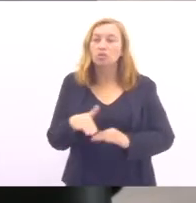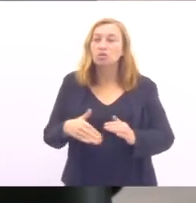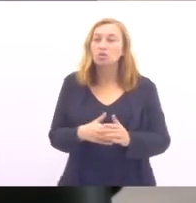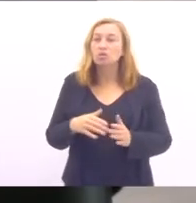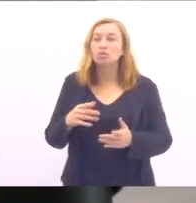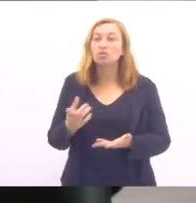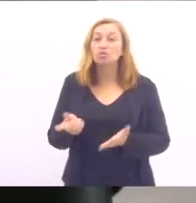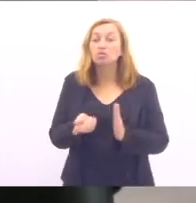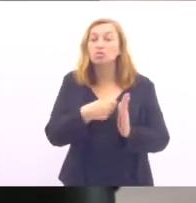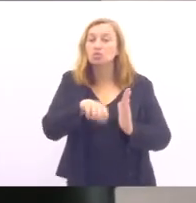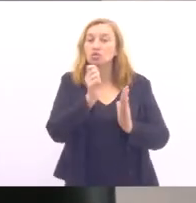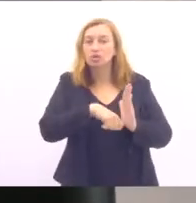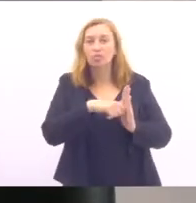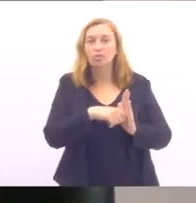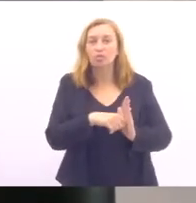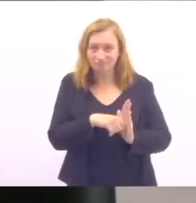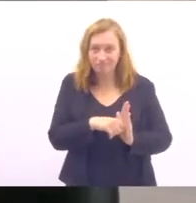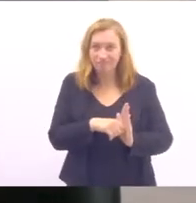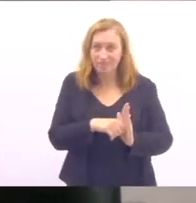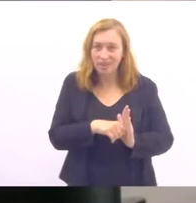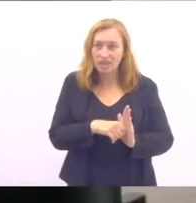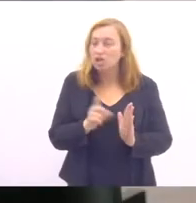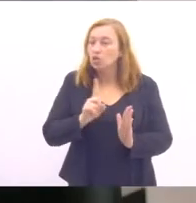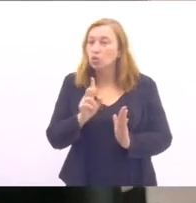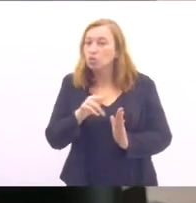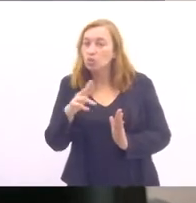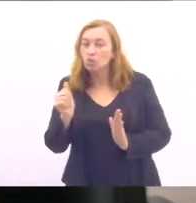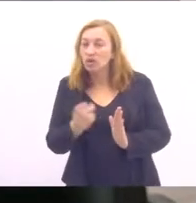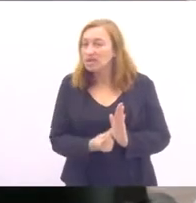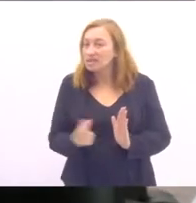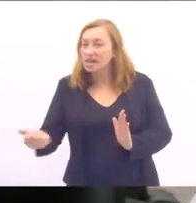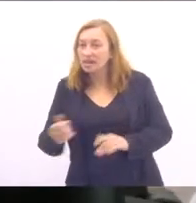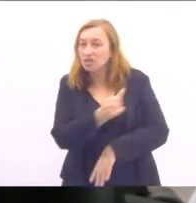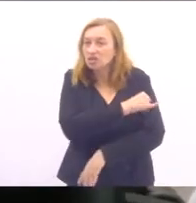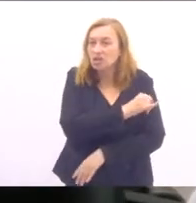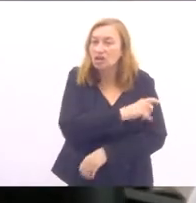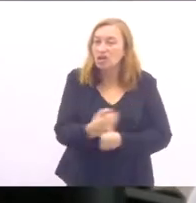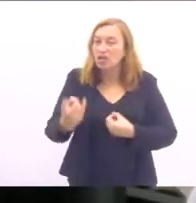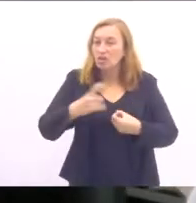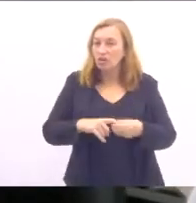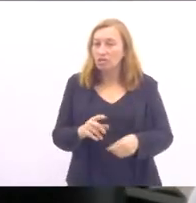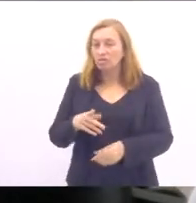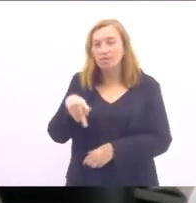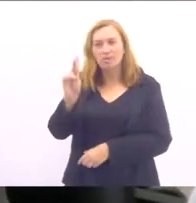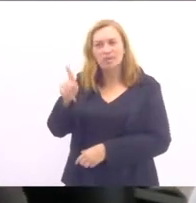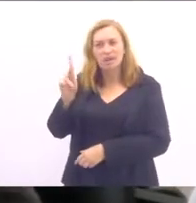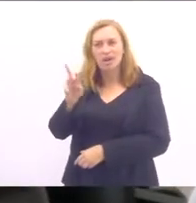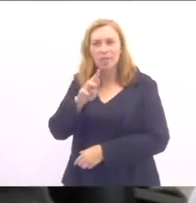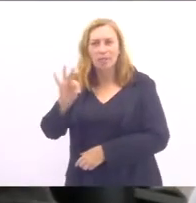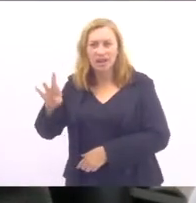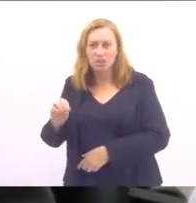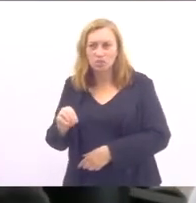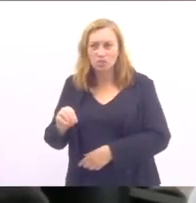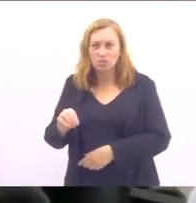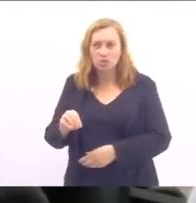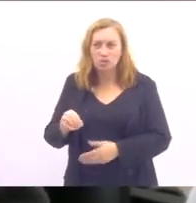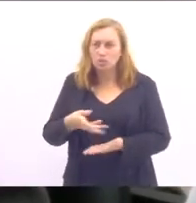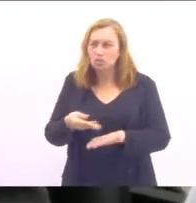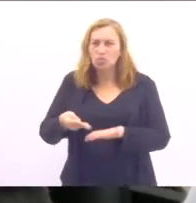tributos. E nunca saíram do Rio de Janeiro e depois vêm para a Petrobras pelo Repetro, com todos os tributos suspensos.